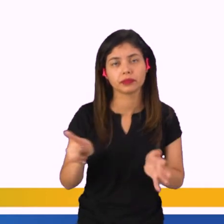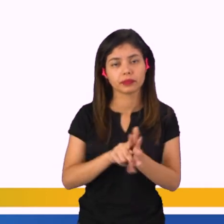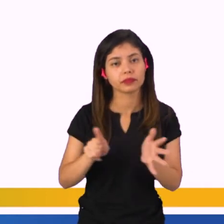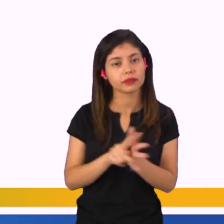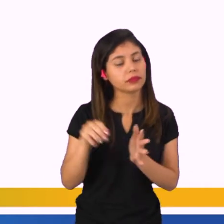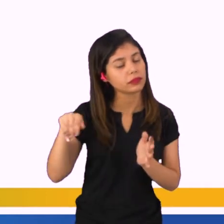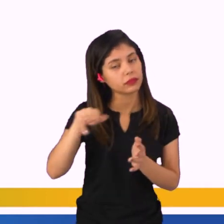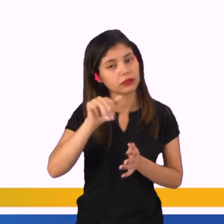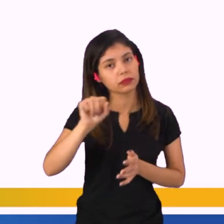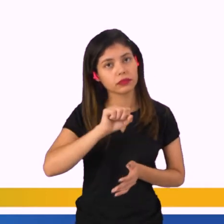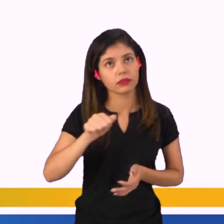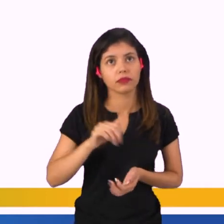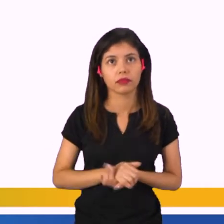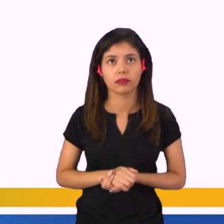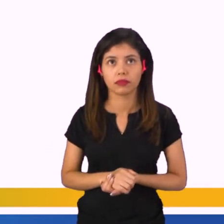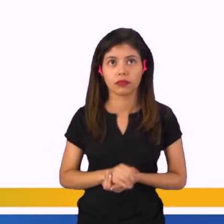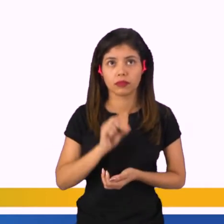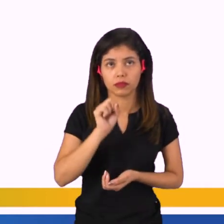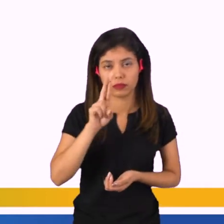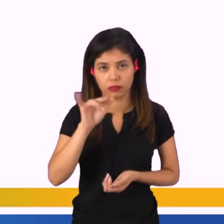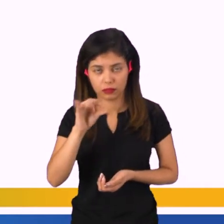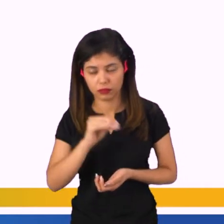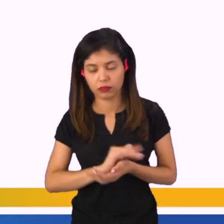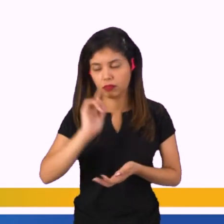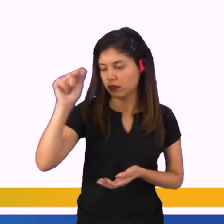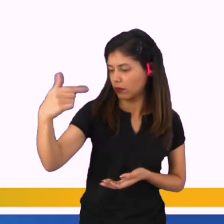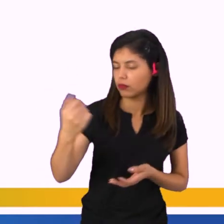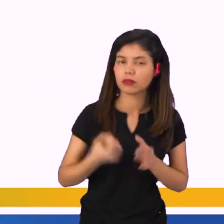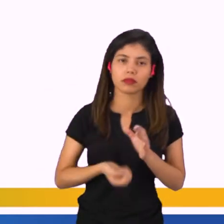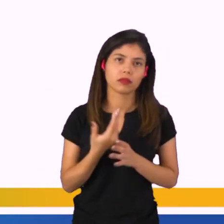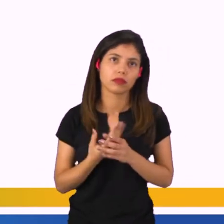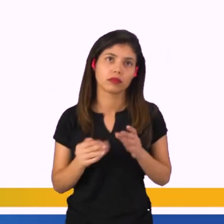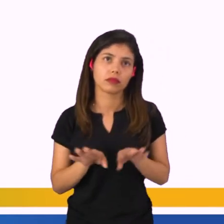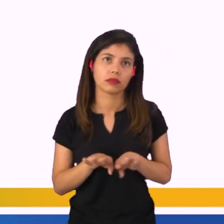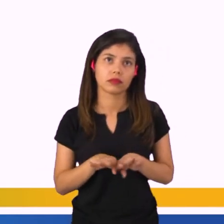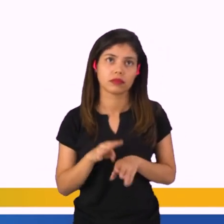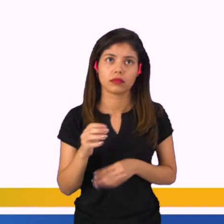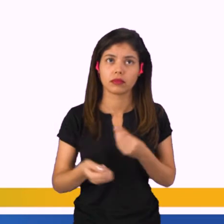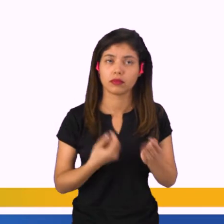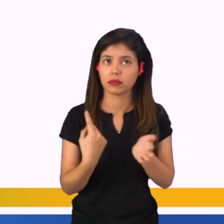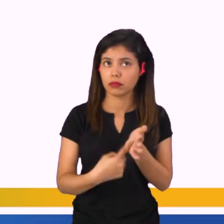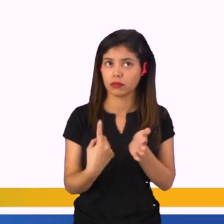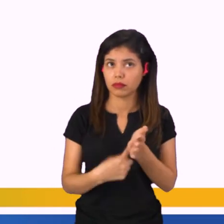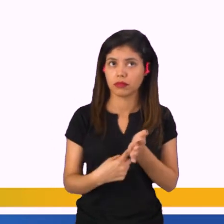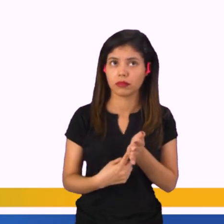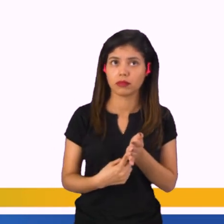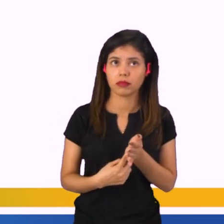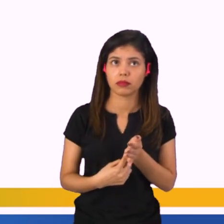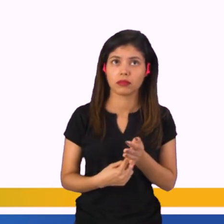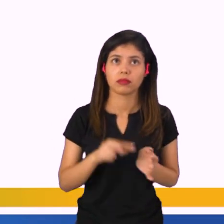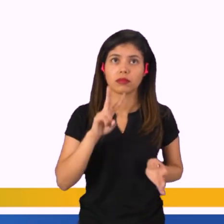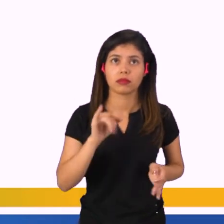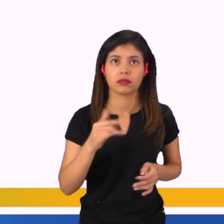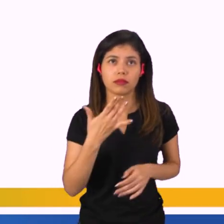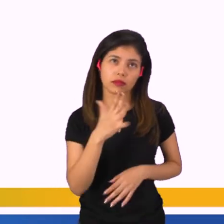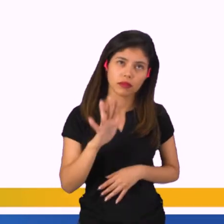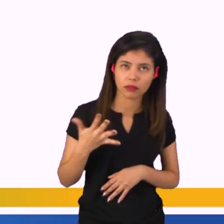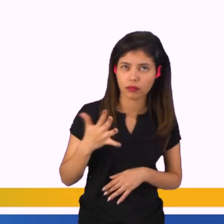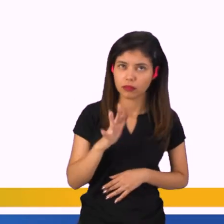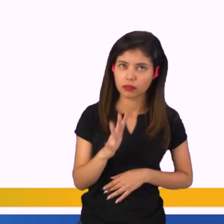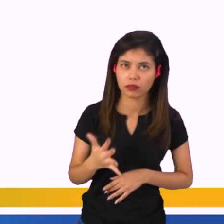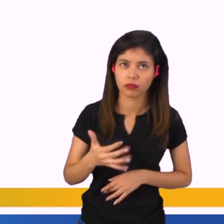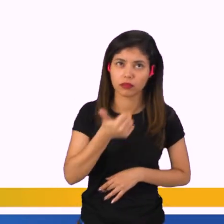para determinar essa massa, né? Bovinos, suínos e de outros produtos também. Então, considere que um arroba